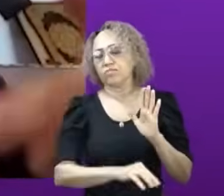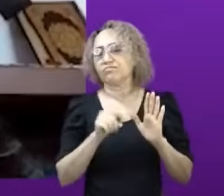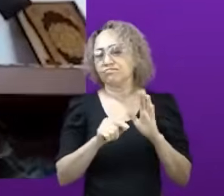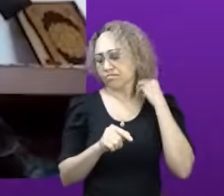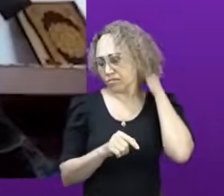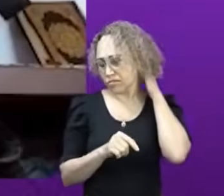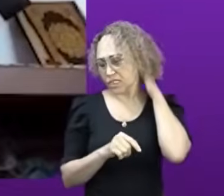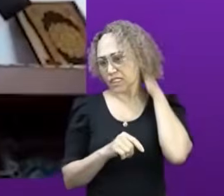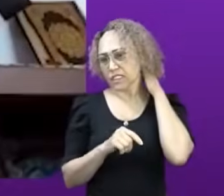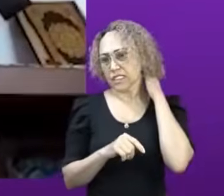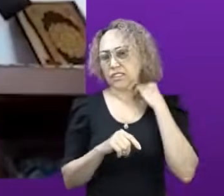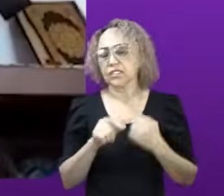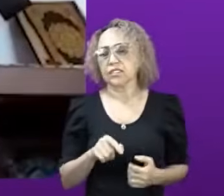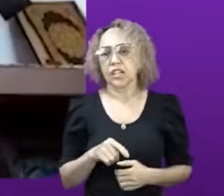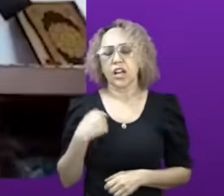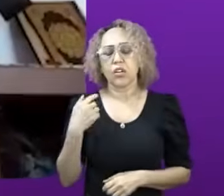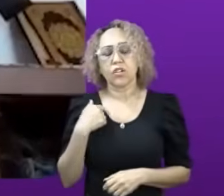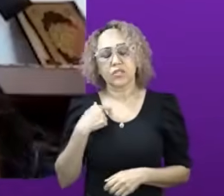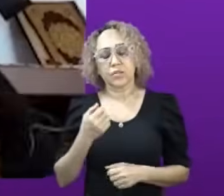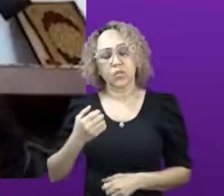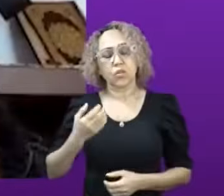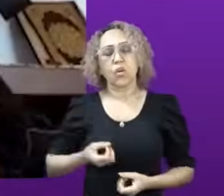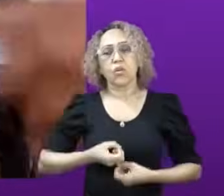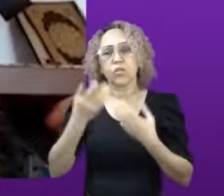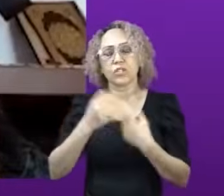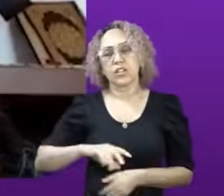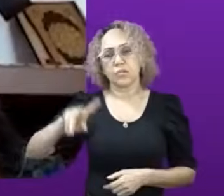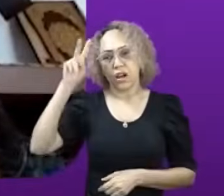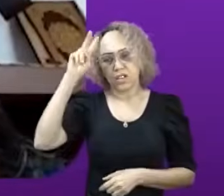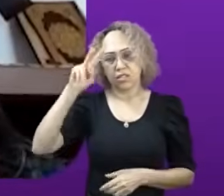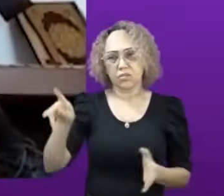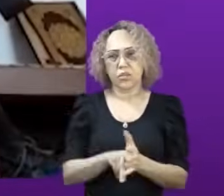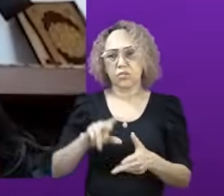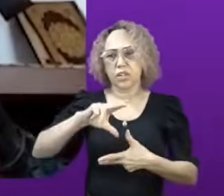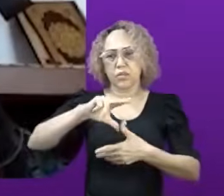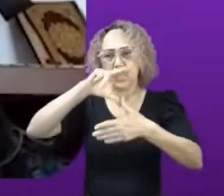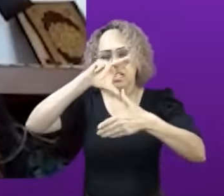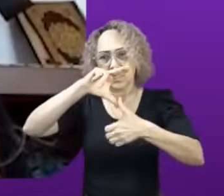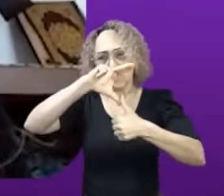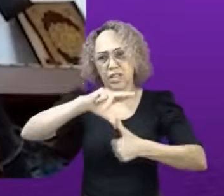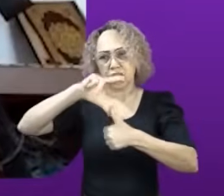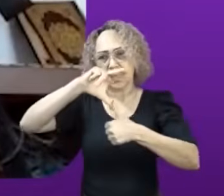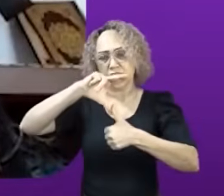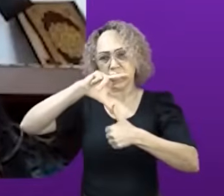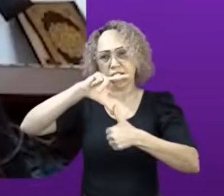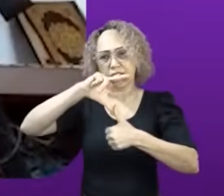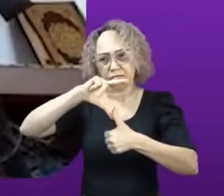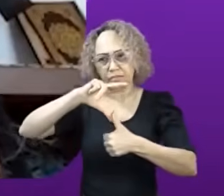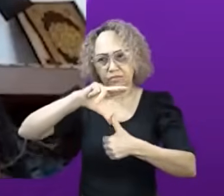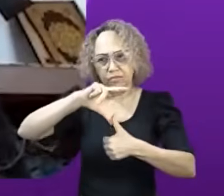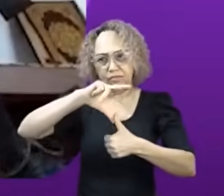evidenciamos a história da América Latina com canções aqui da América Latina também.